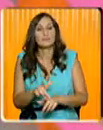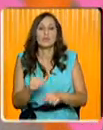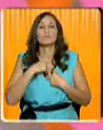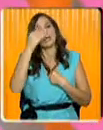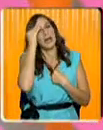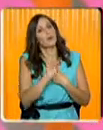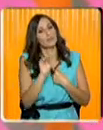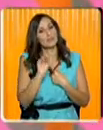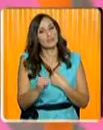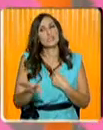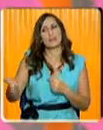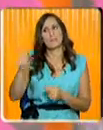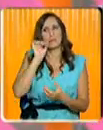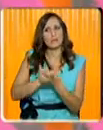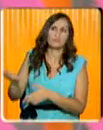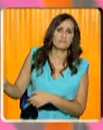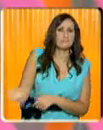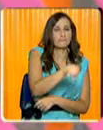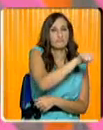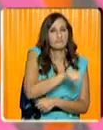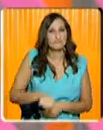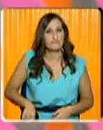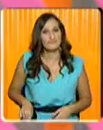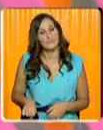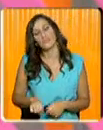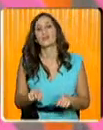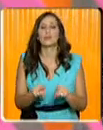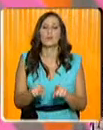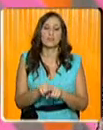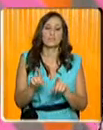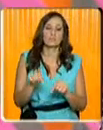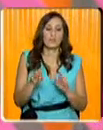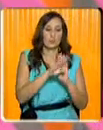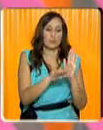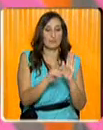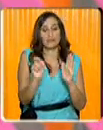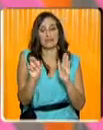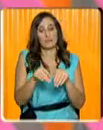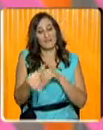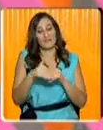aconselhamos mesmo. E arraste o marido, arraste! Como se arraste também até à terceira parte, nós já voltamos. Até já.